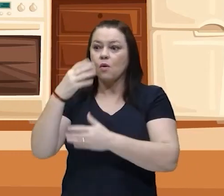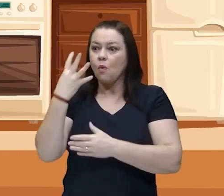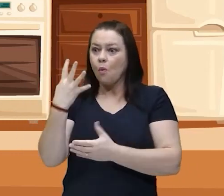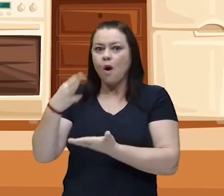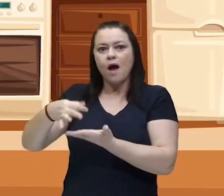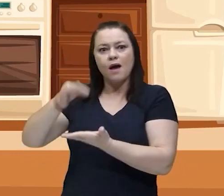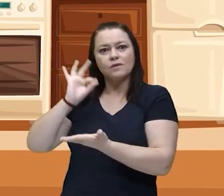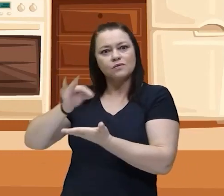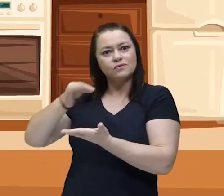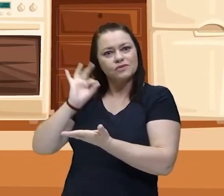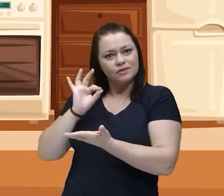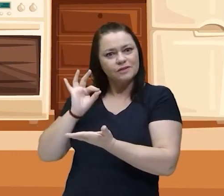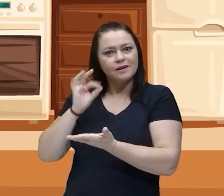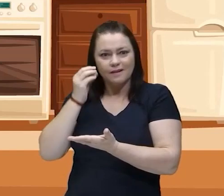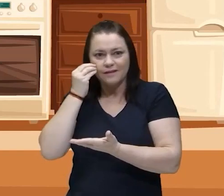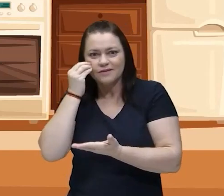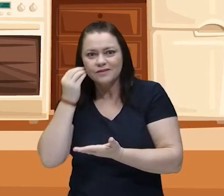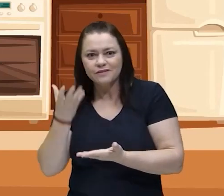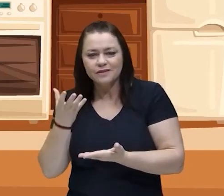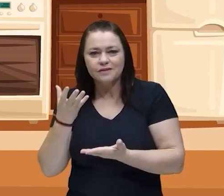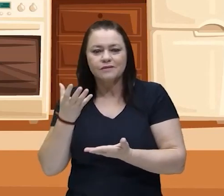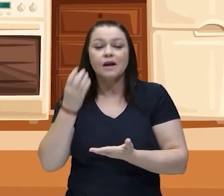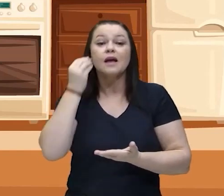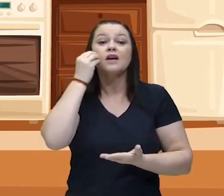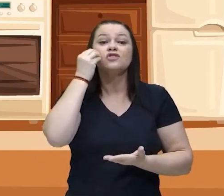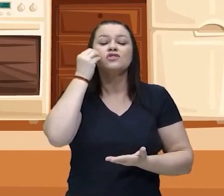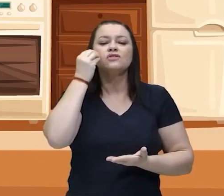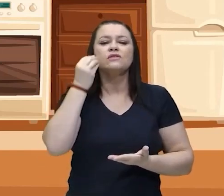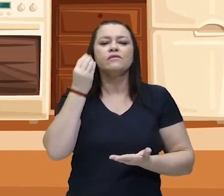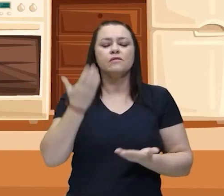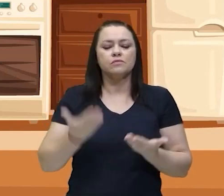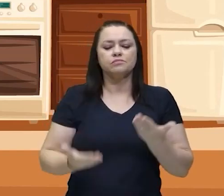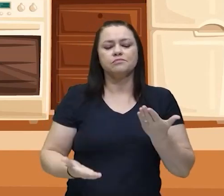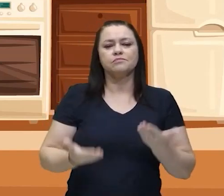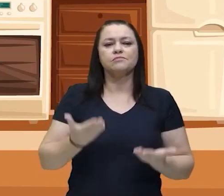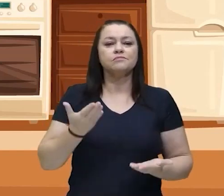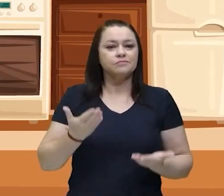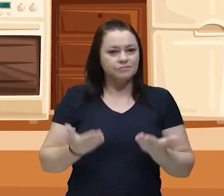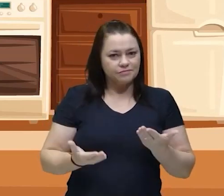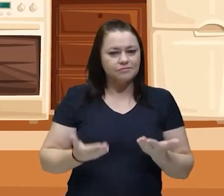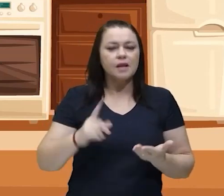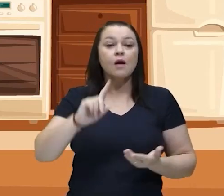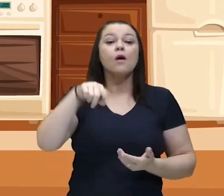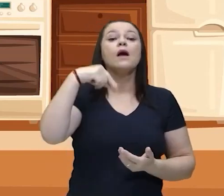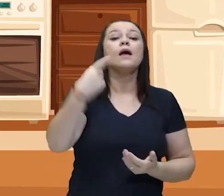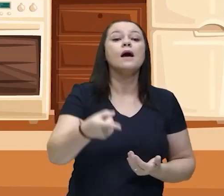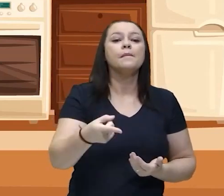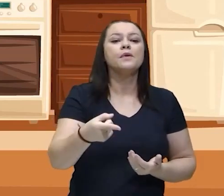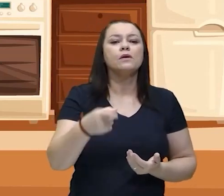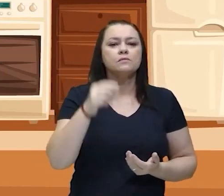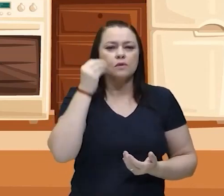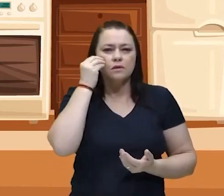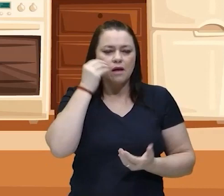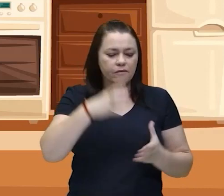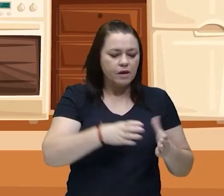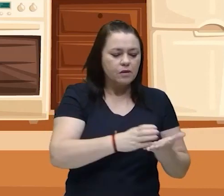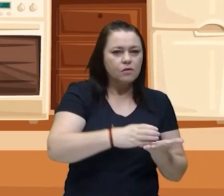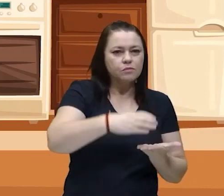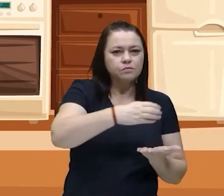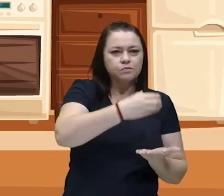gramas. Acabamos de ver o quê? As medidas de massa. E qual é a próxima medida, professor? Tá vendo aqui na nossa mesinha a garrafinha de